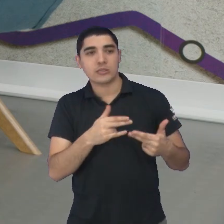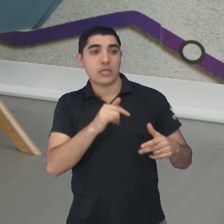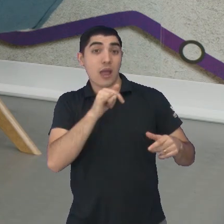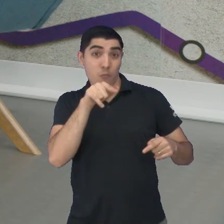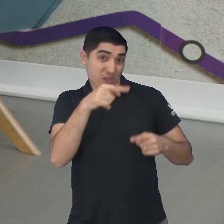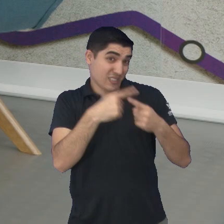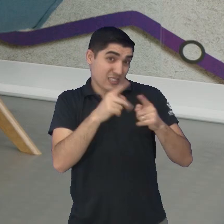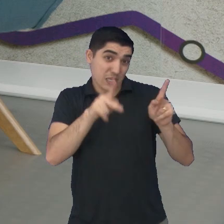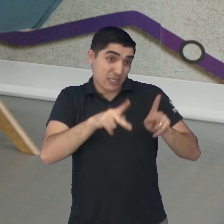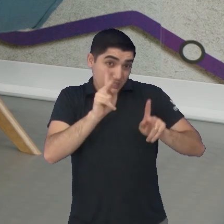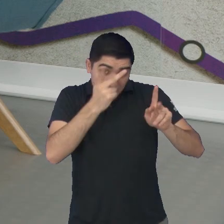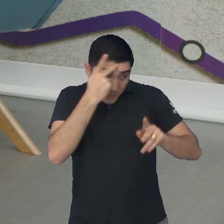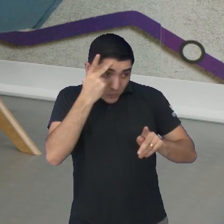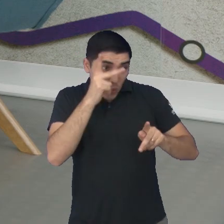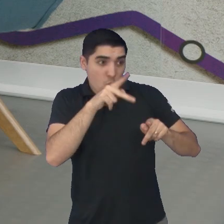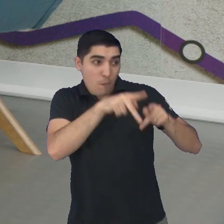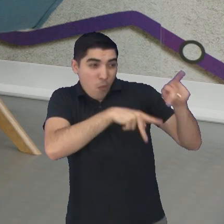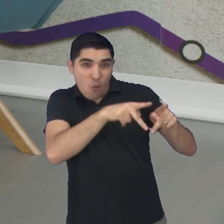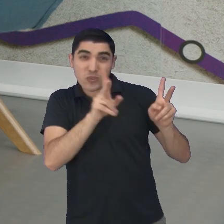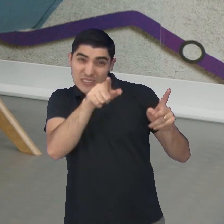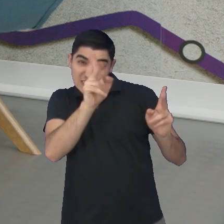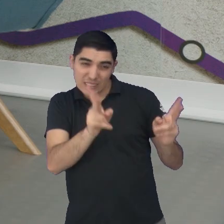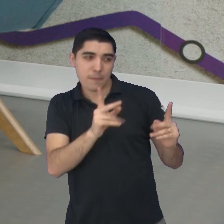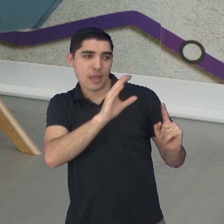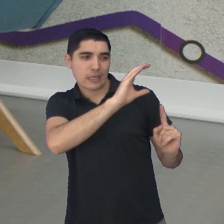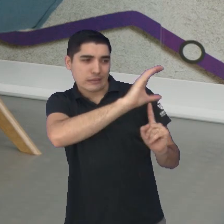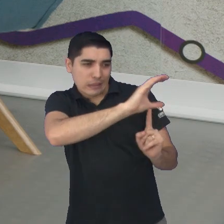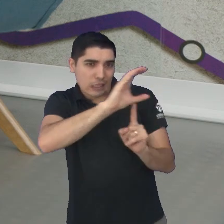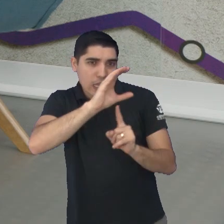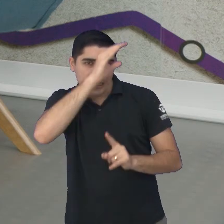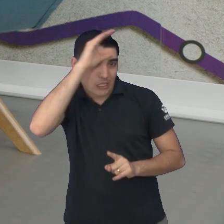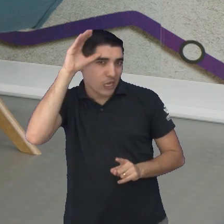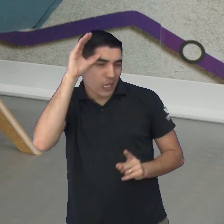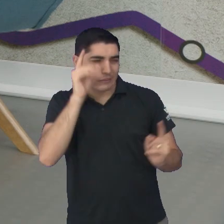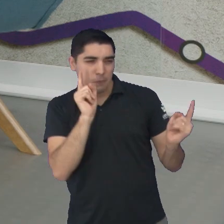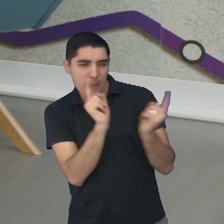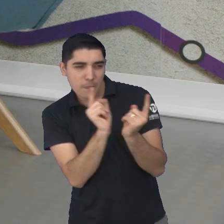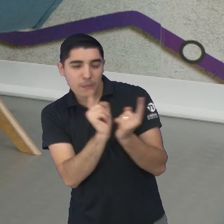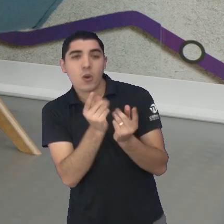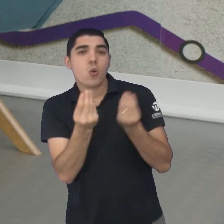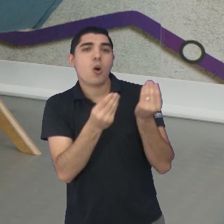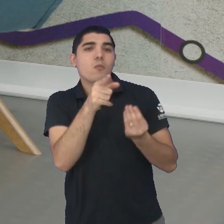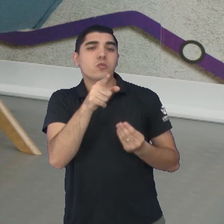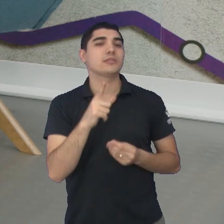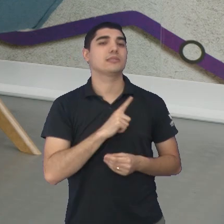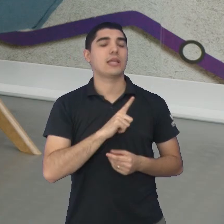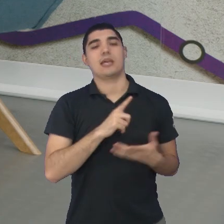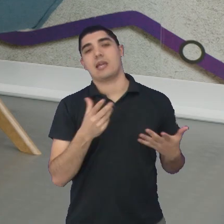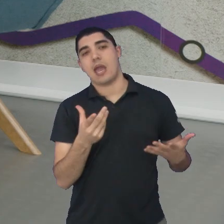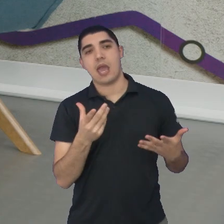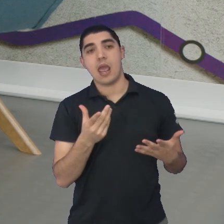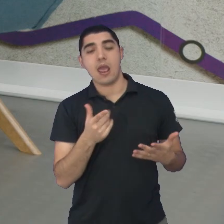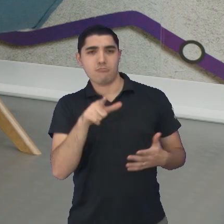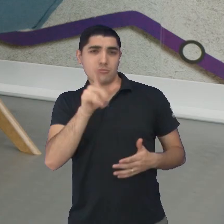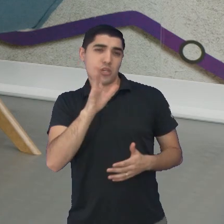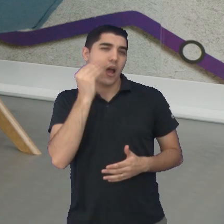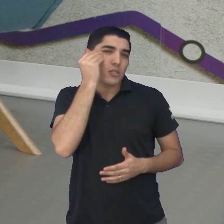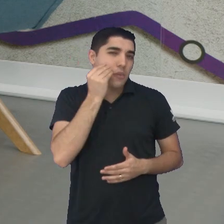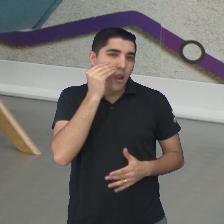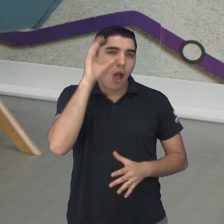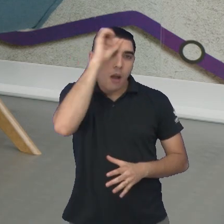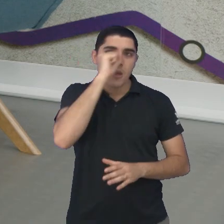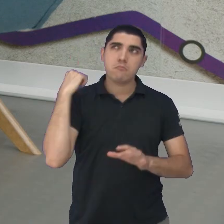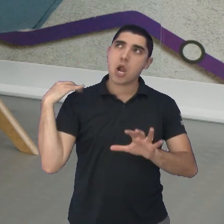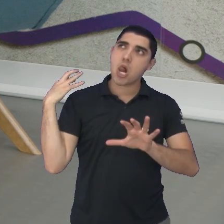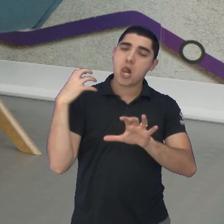tempo todo, né, como é que Sim. lidar com essas críticas, né, com esses trabalhos, você tem as técnicas que você acabou agregando com o passar do tempo, né, você